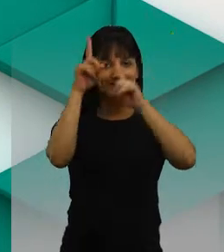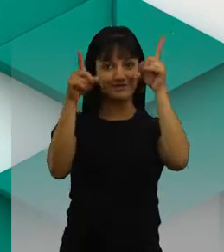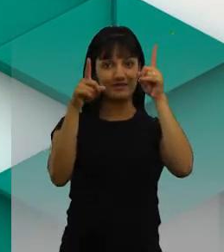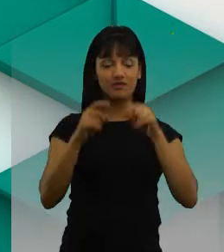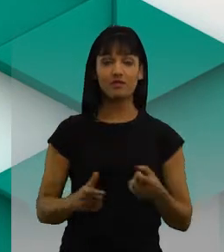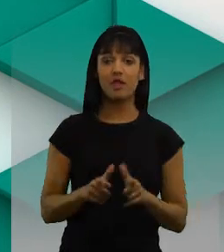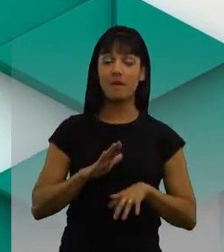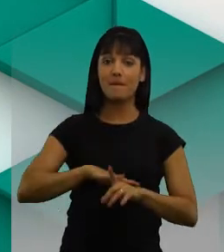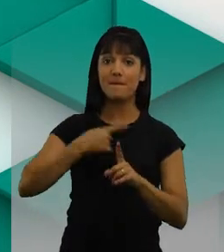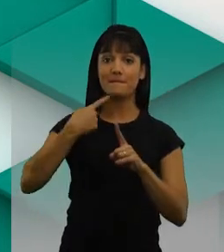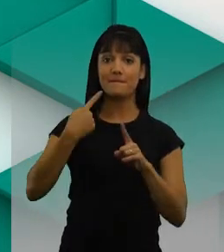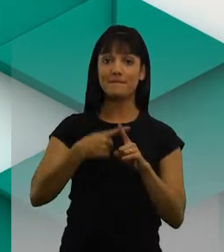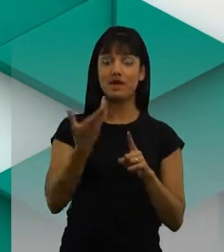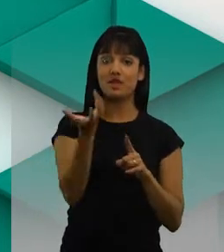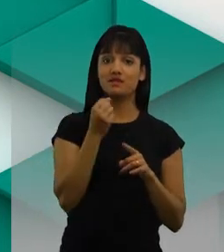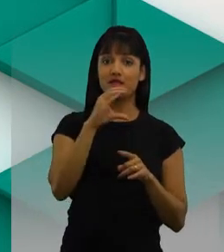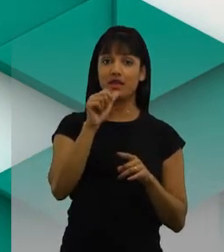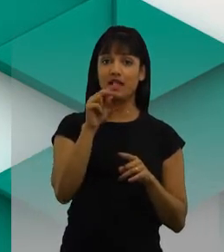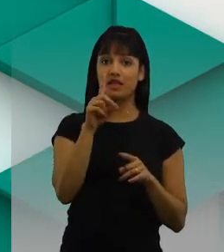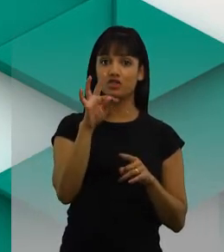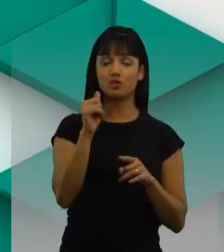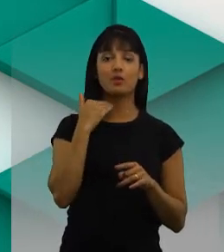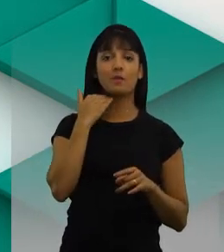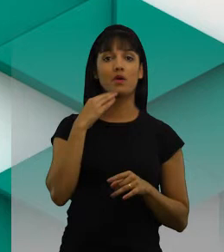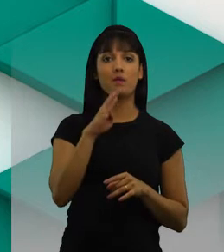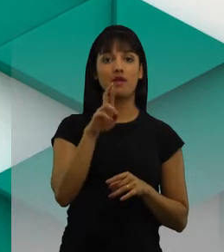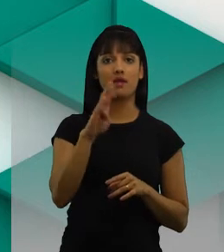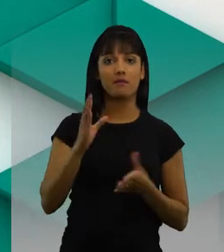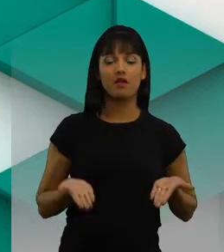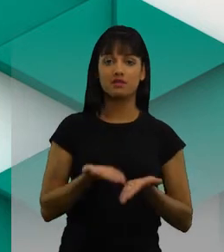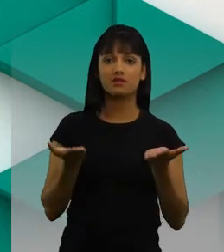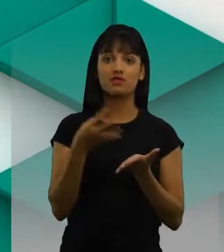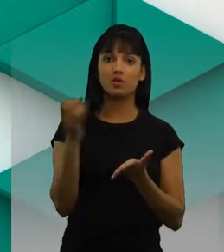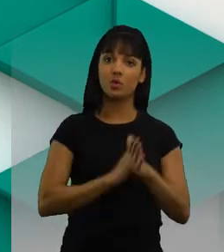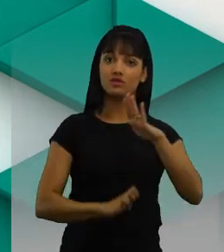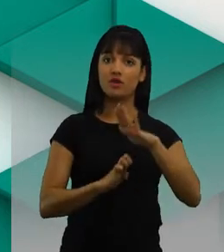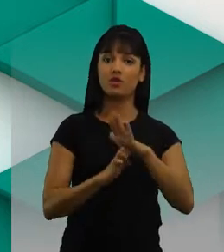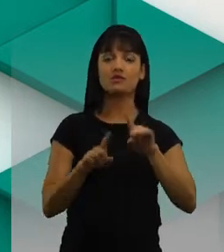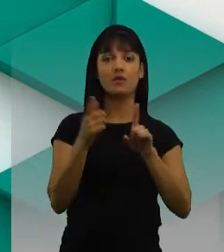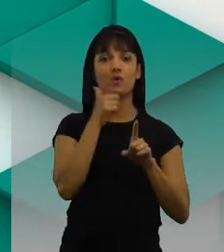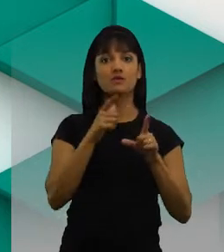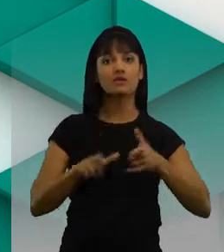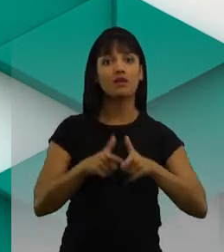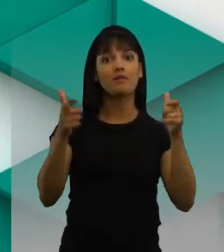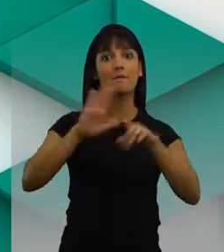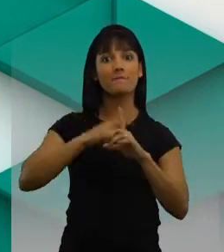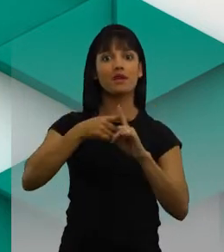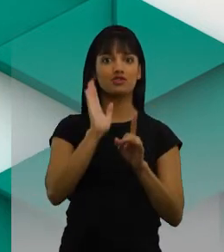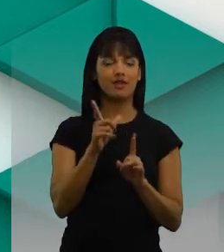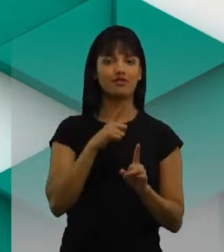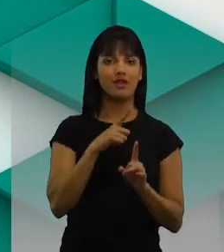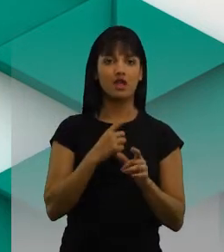Aumentar as linhas de crédito do BRB para incentivar novos negócios e ampliar os já existentes. Criar